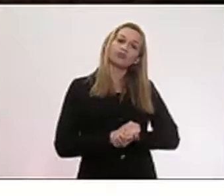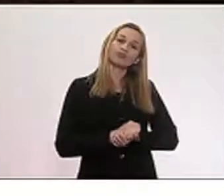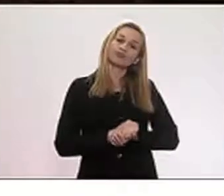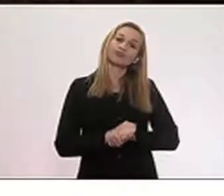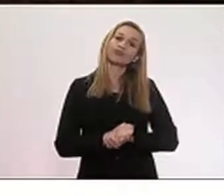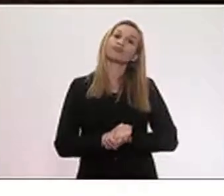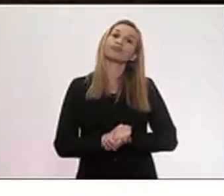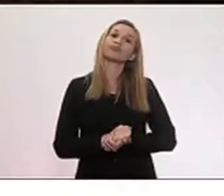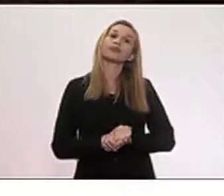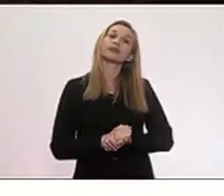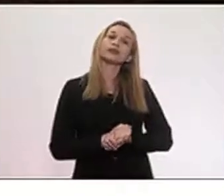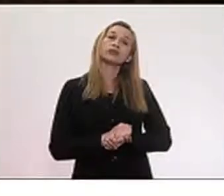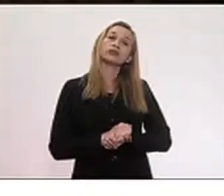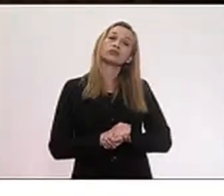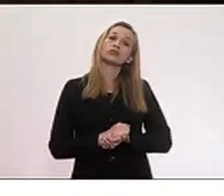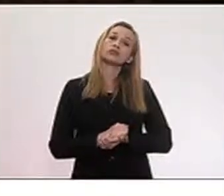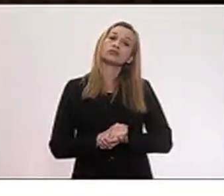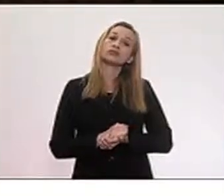venho tendo